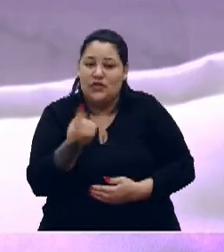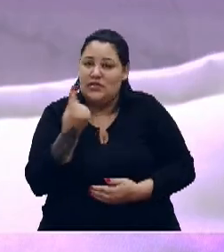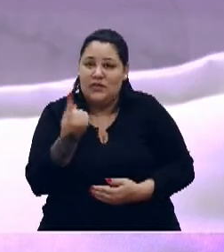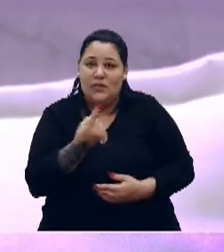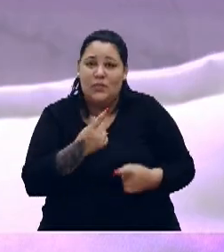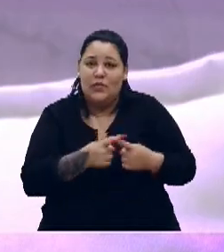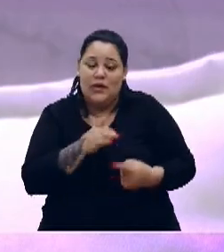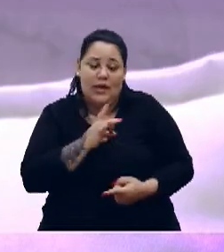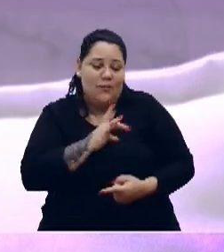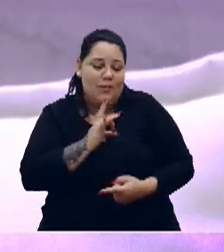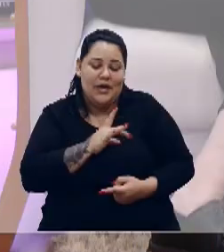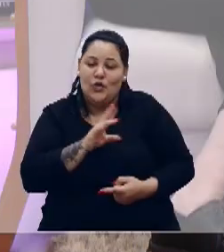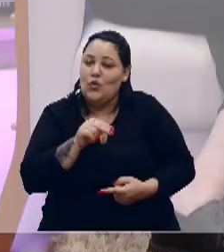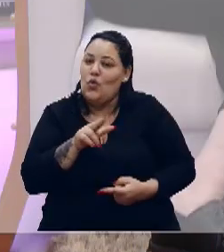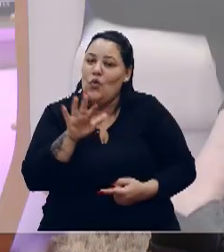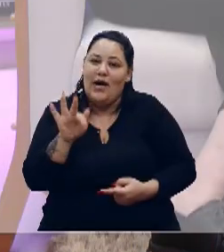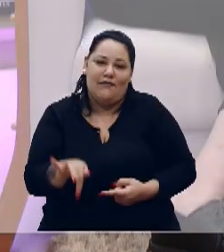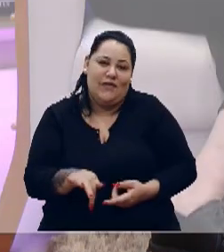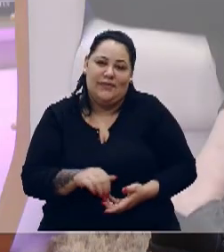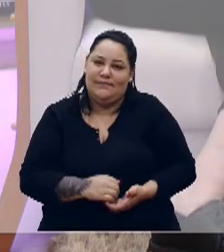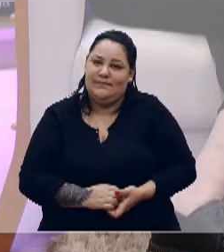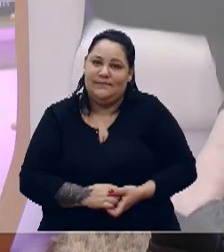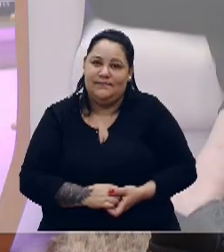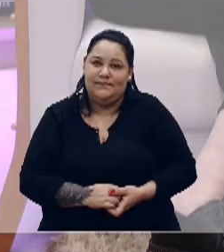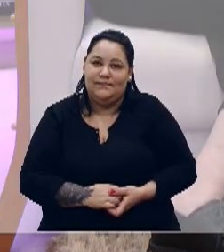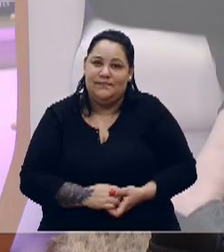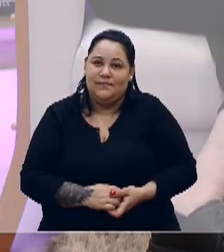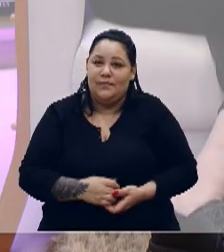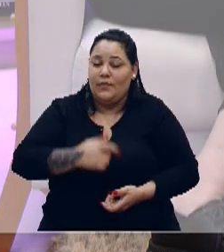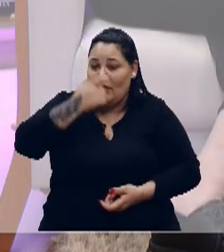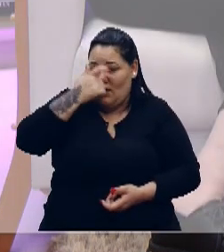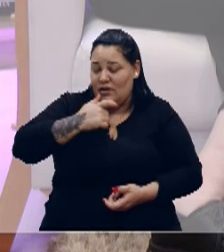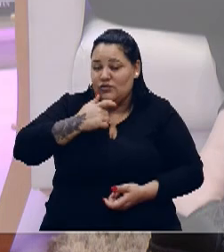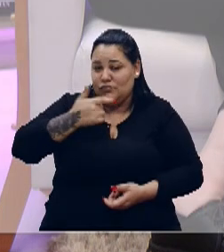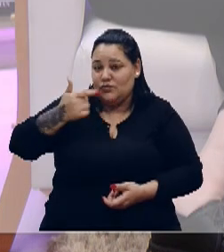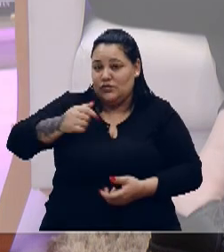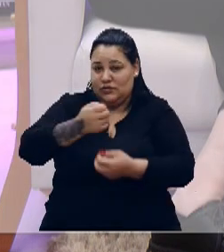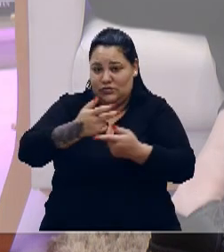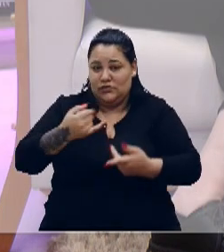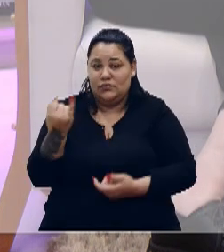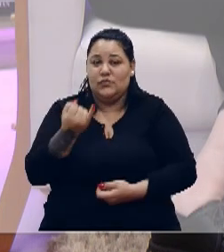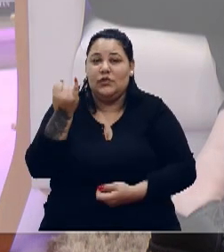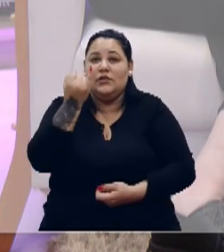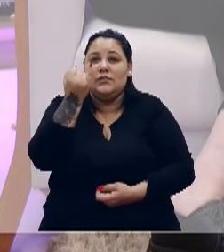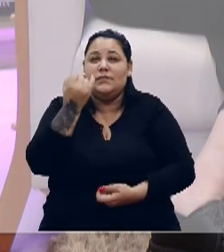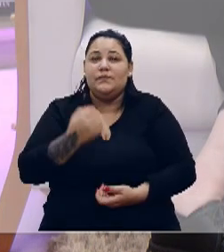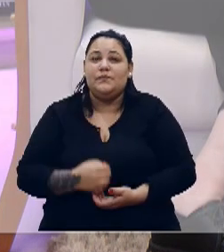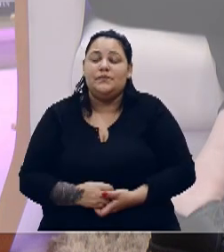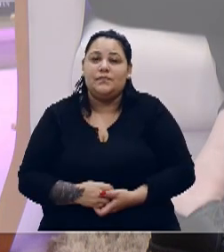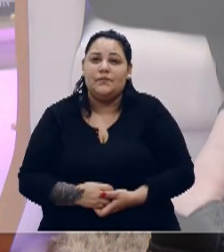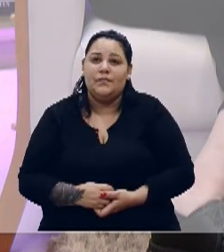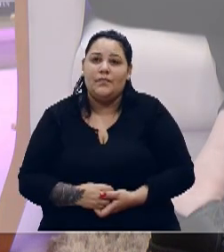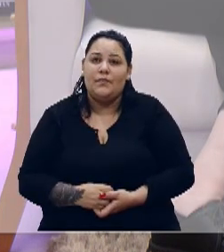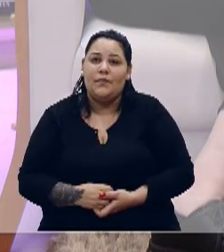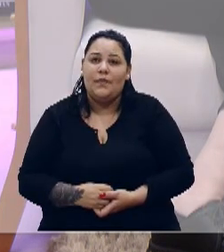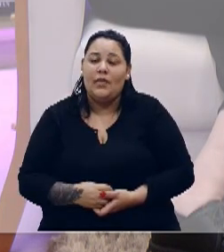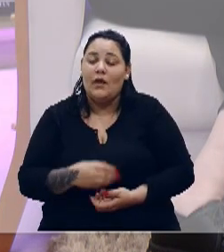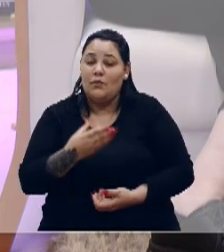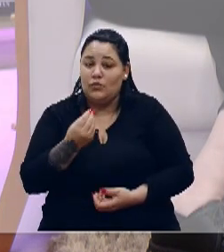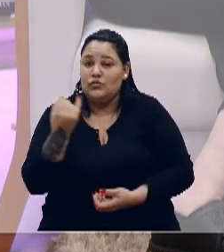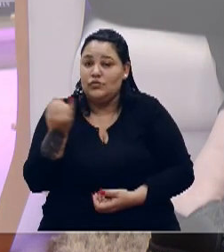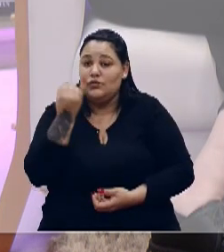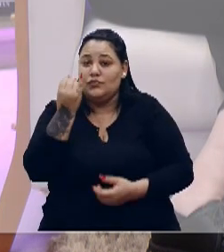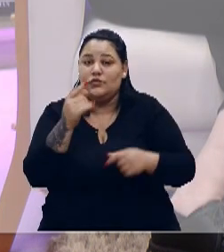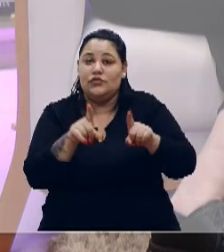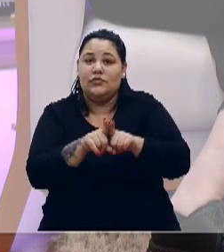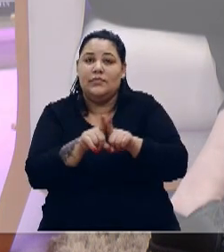embora. Eu acho que tem outra coisa que eu acho que é bem importante, para além de tudo que tu falou, que eu acho que é bem válido, é